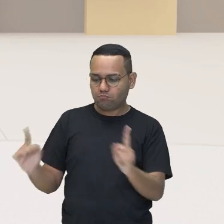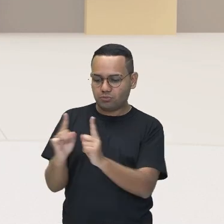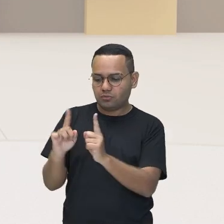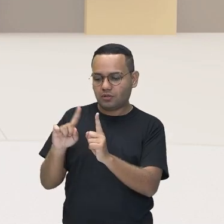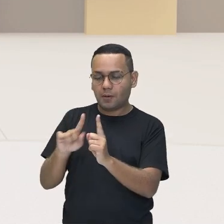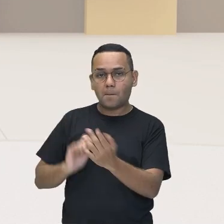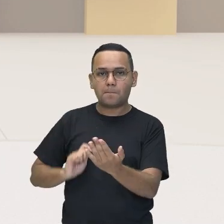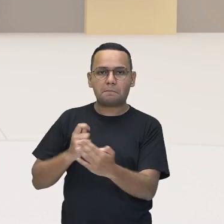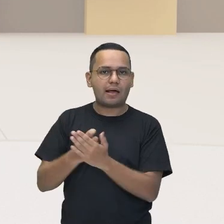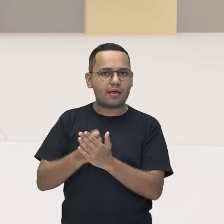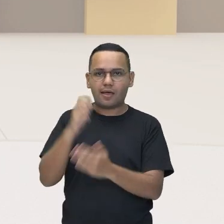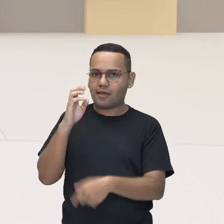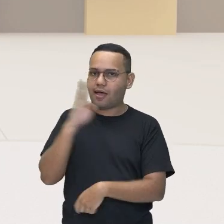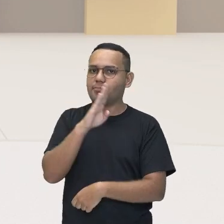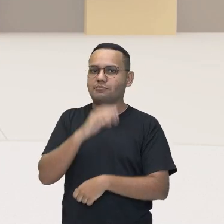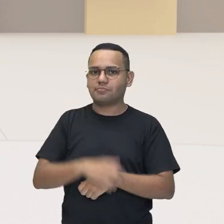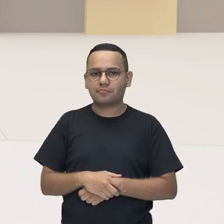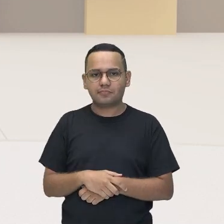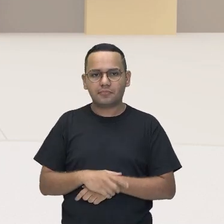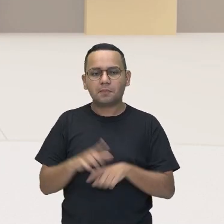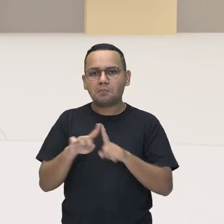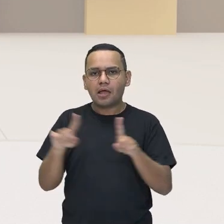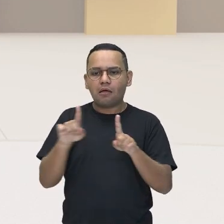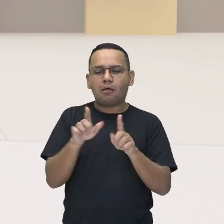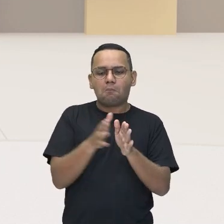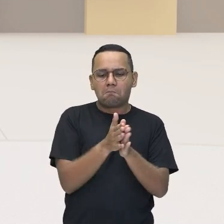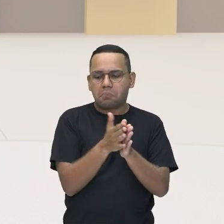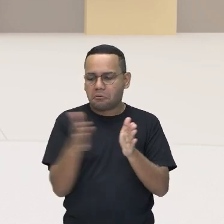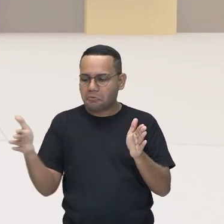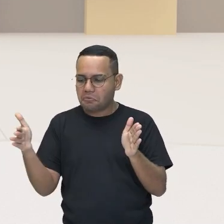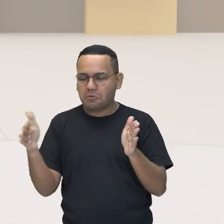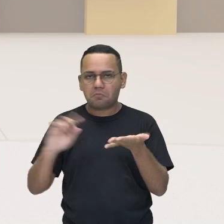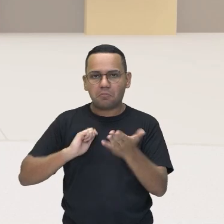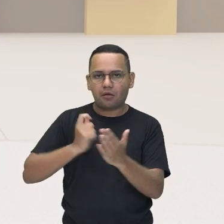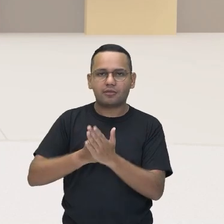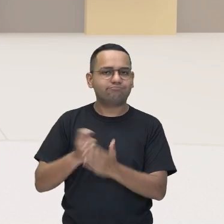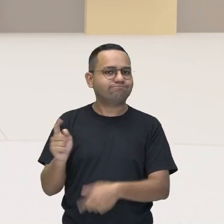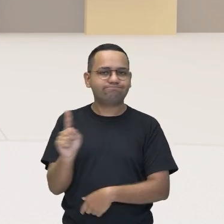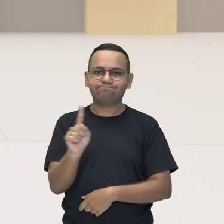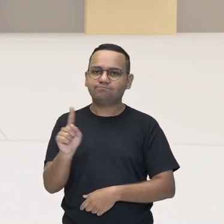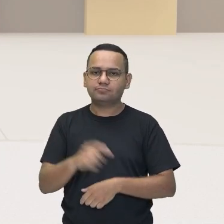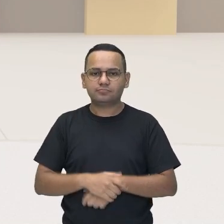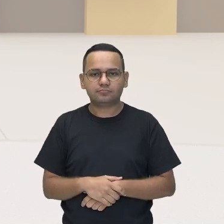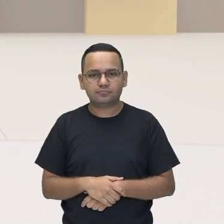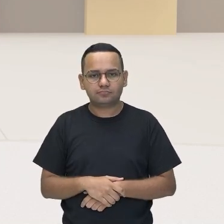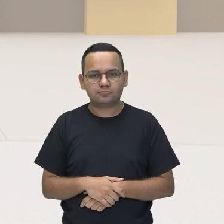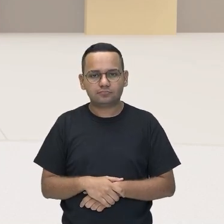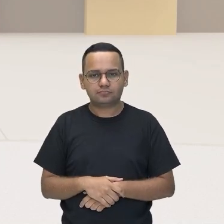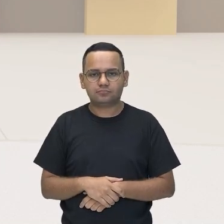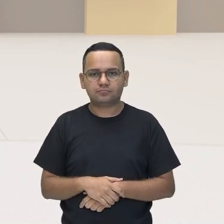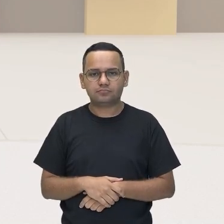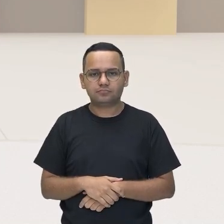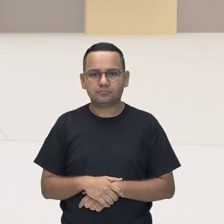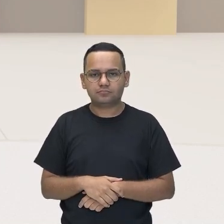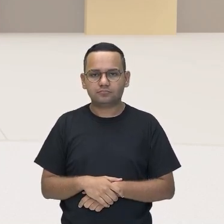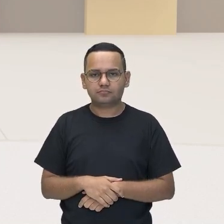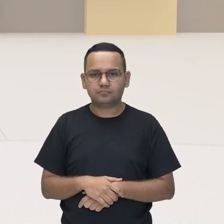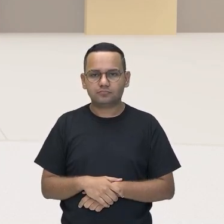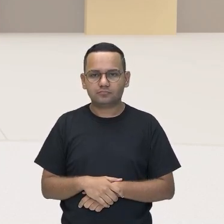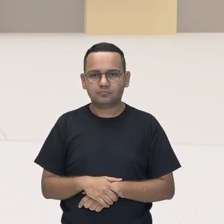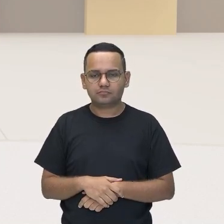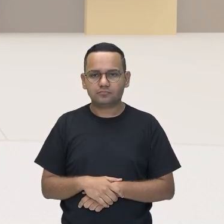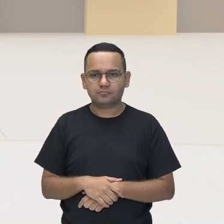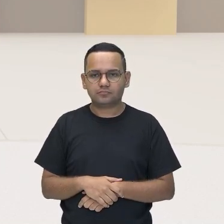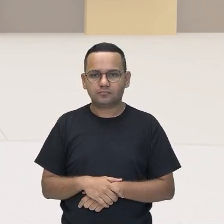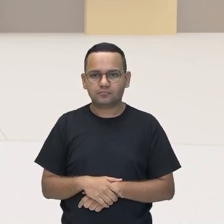Você não pode prolongar esse tipo de pagamento. Pagamento justamente na época em que os gastos gerais são mais